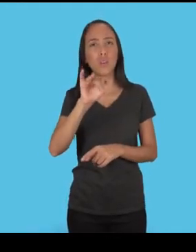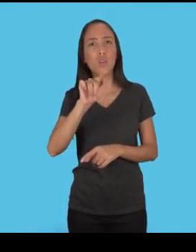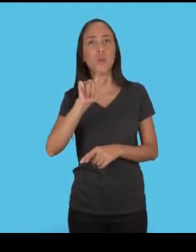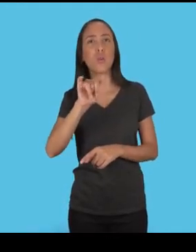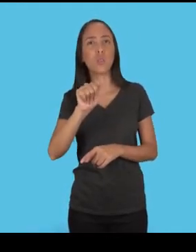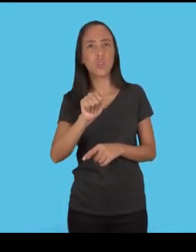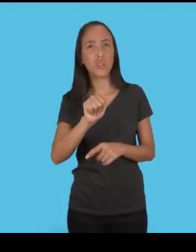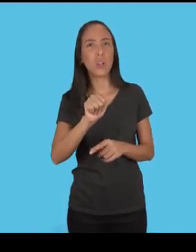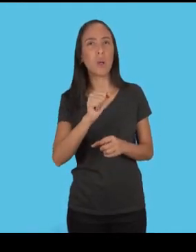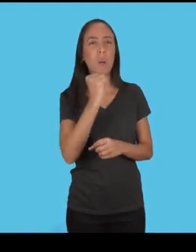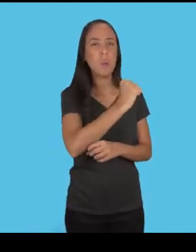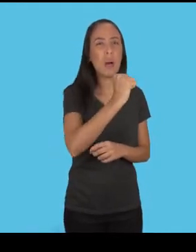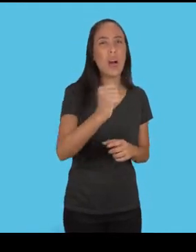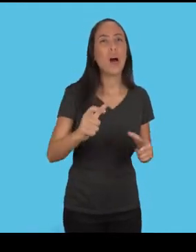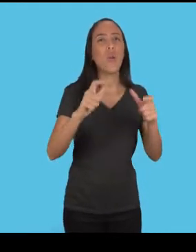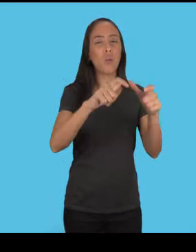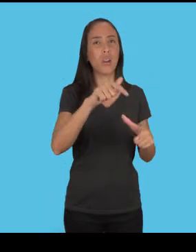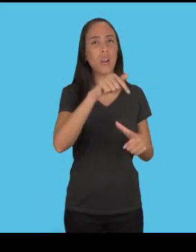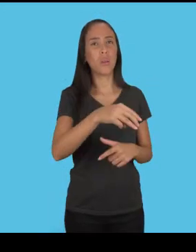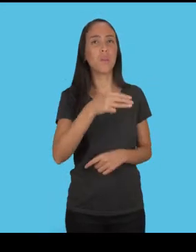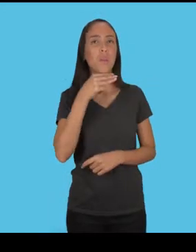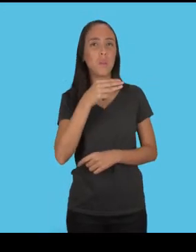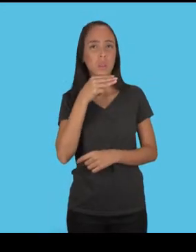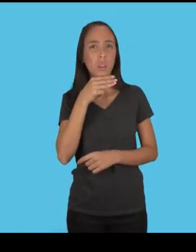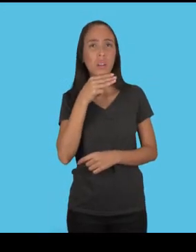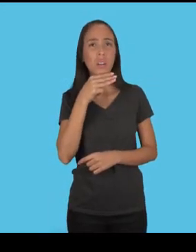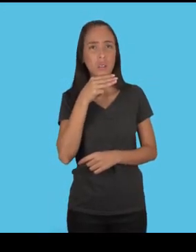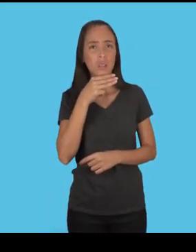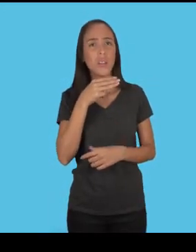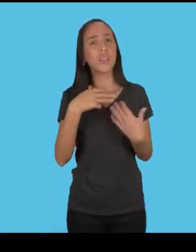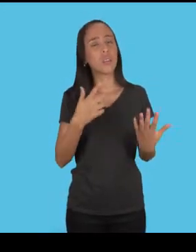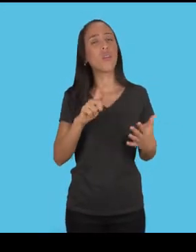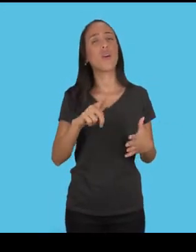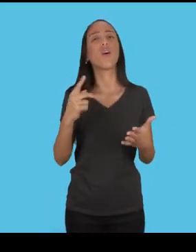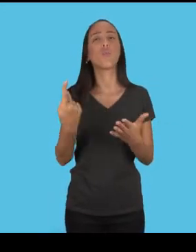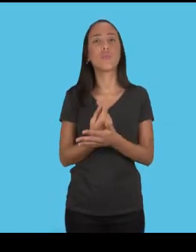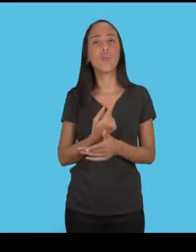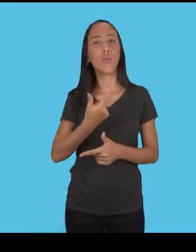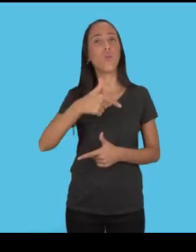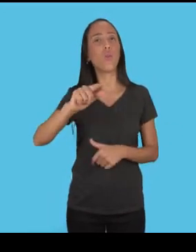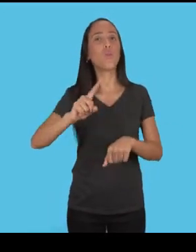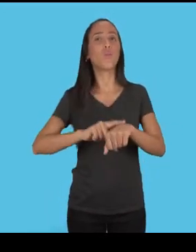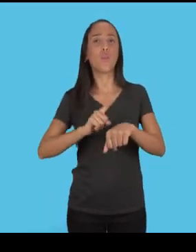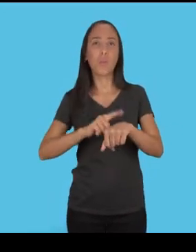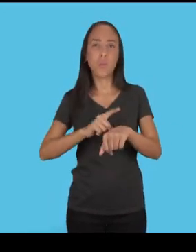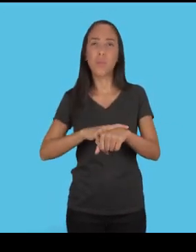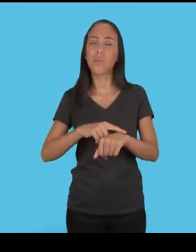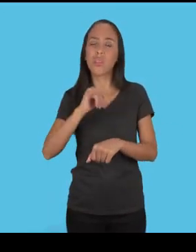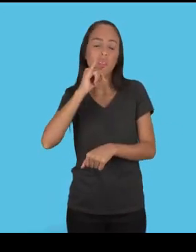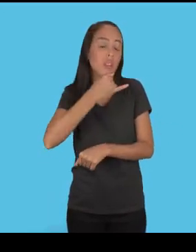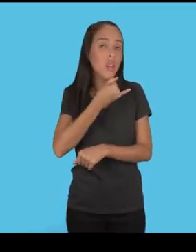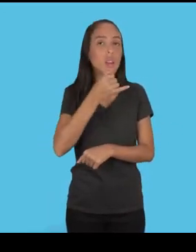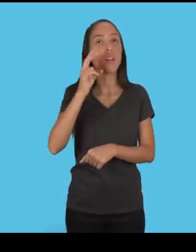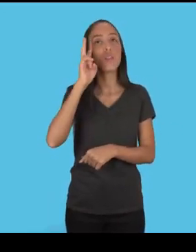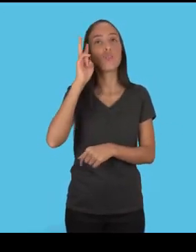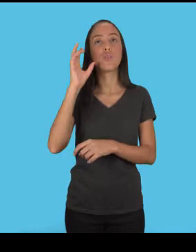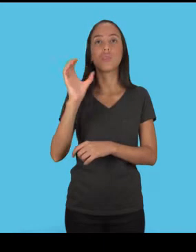massacre de Manguinhos. E que realmente é outro episódio lamentável da história científica do Brasil.